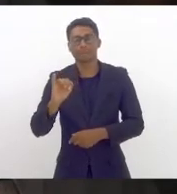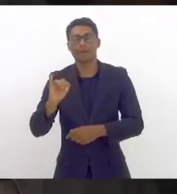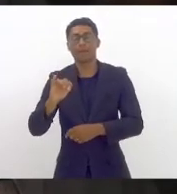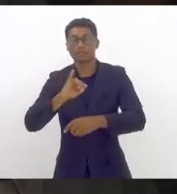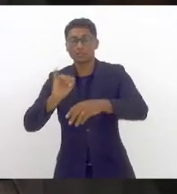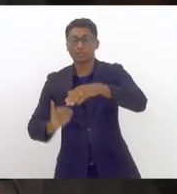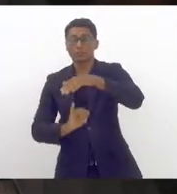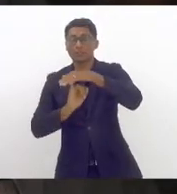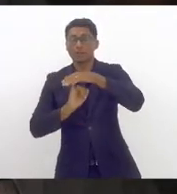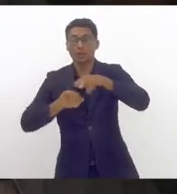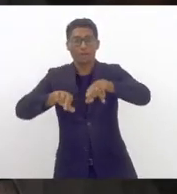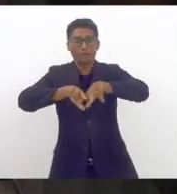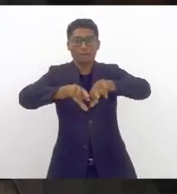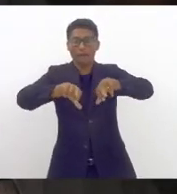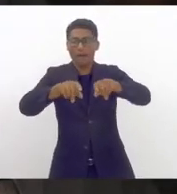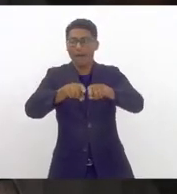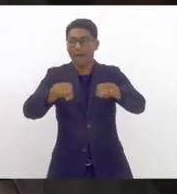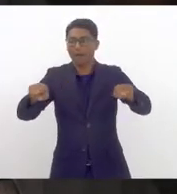instituições